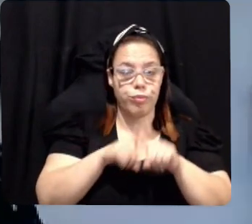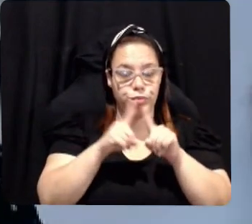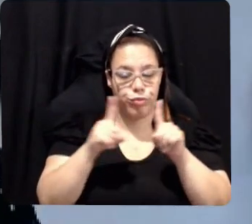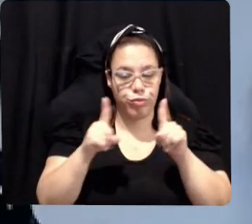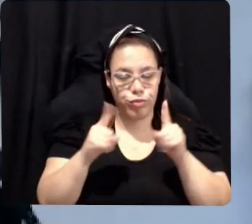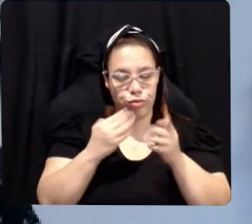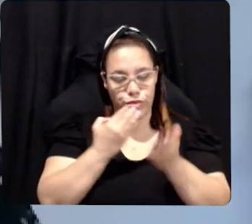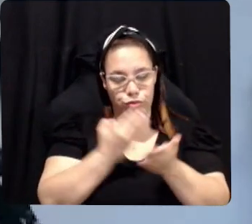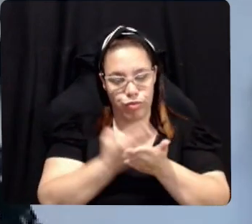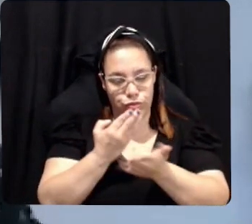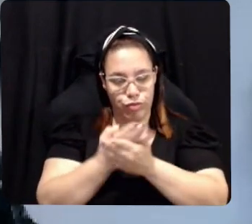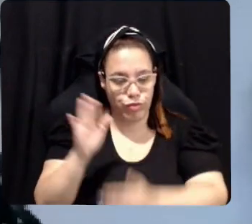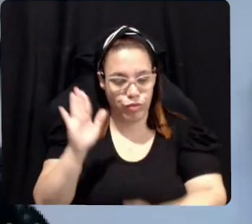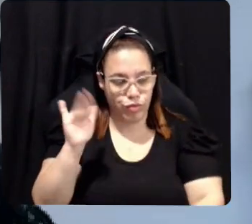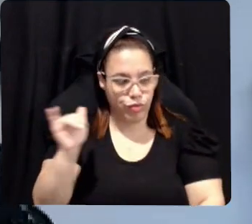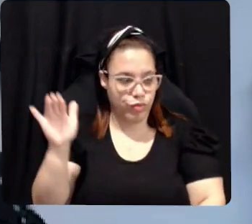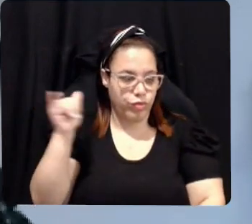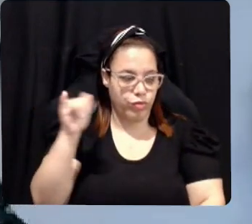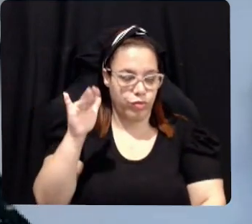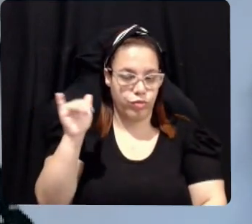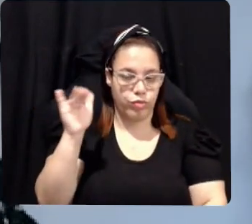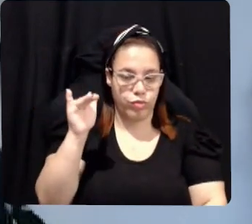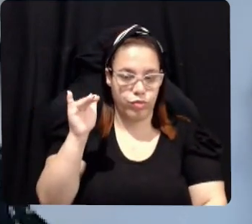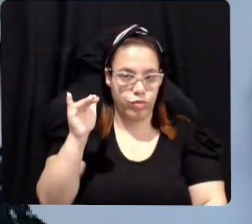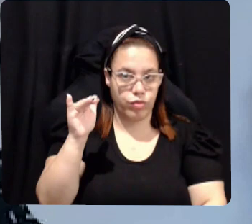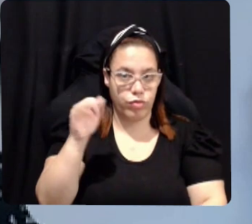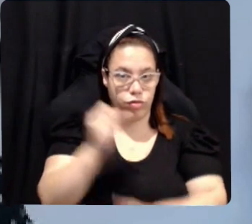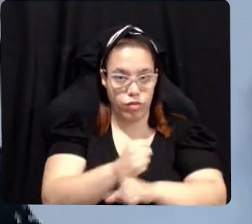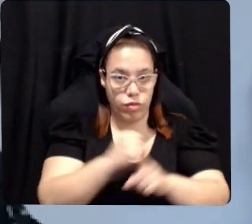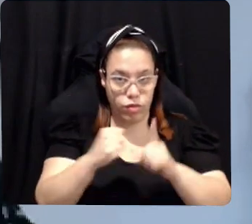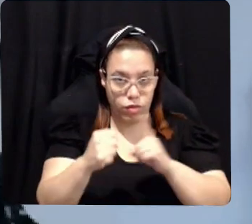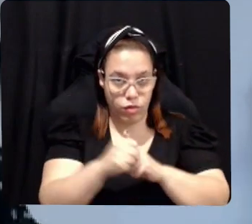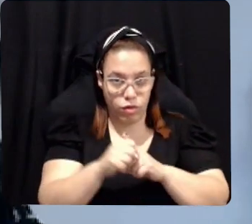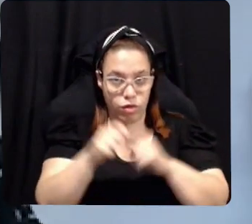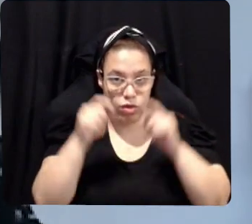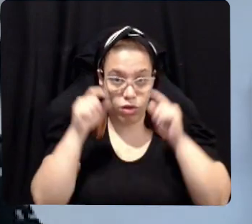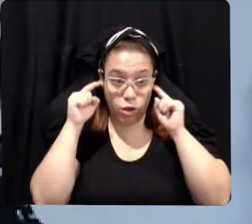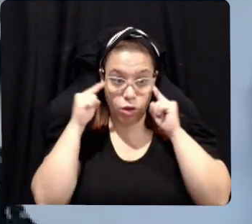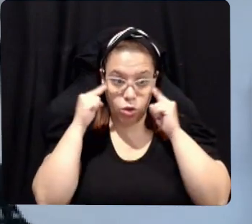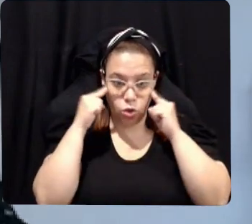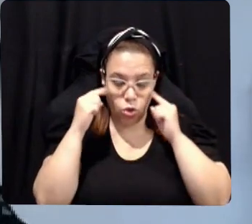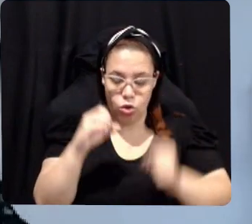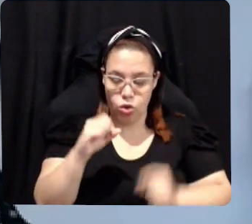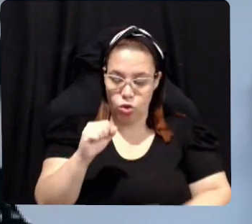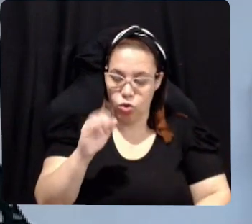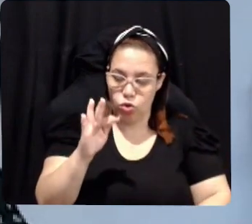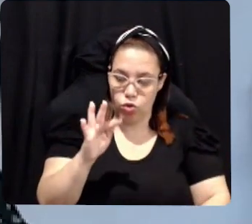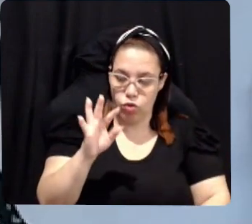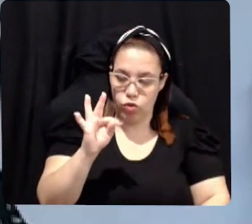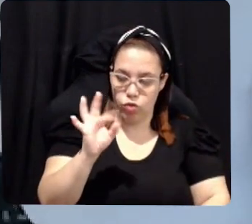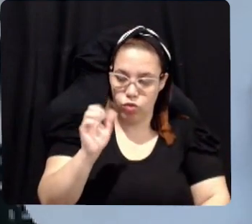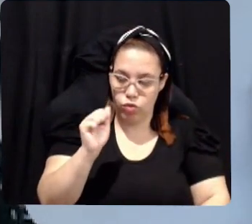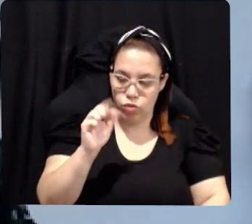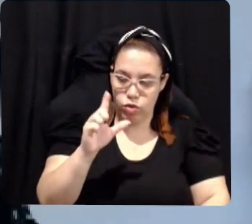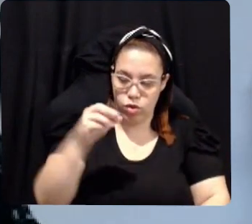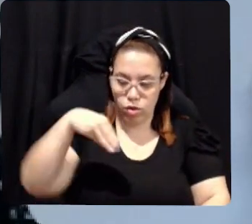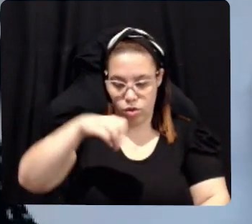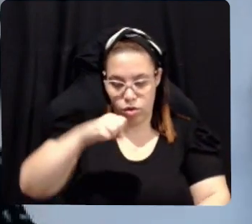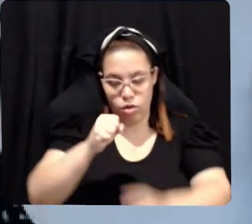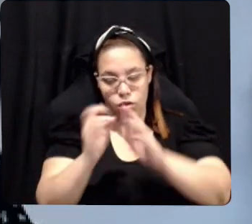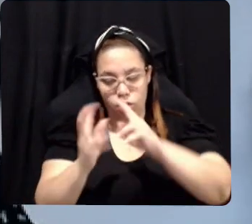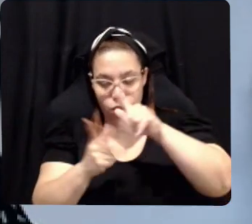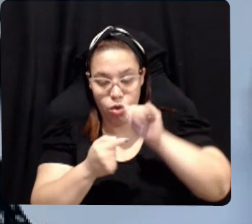esperança nisso. Porém, os estudos científicos da Sociedade de Oftalmologia,